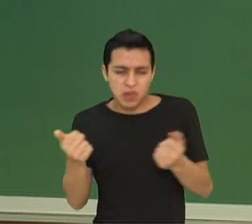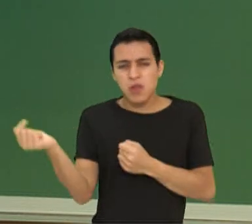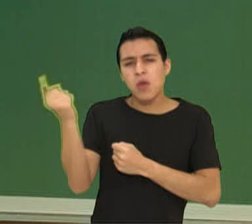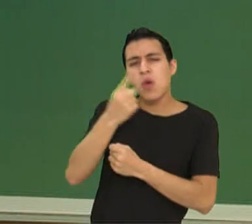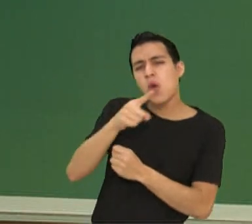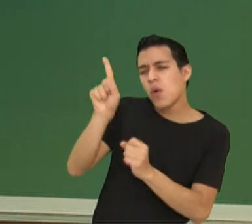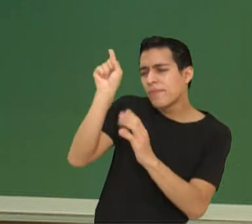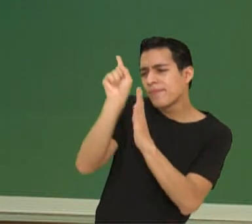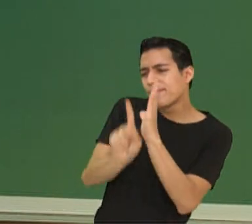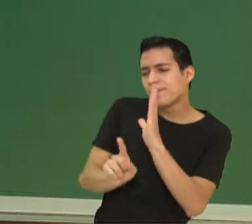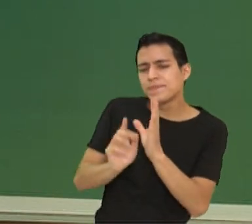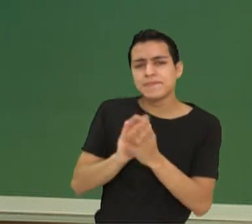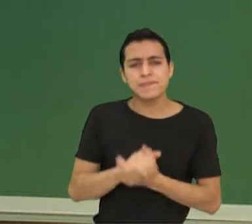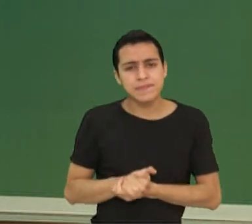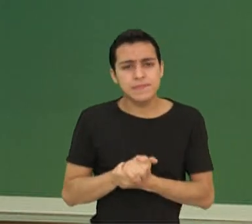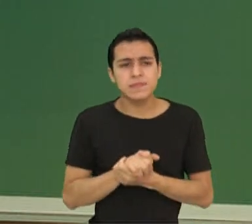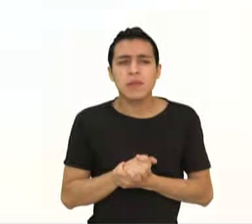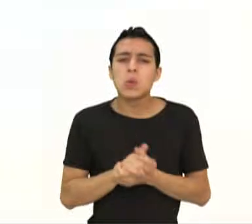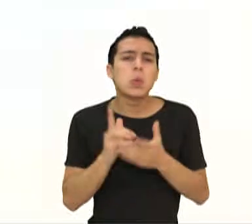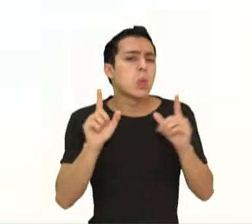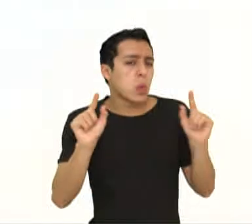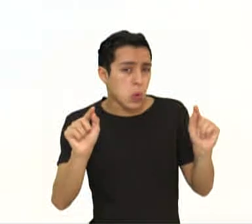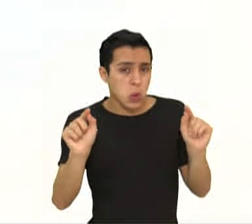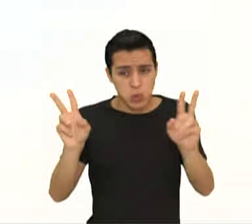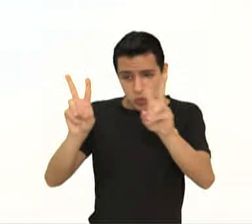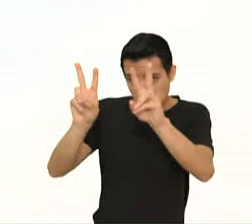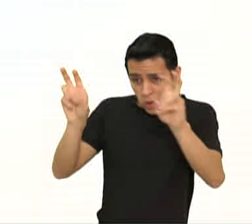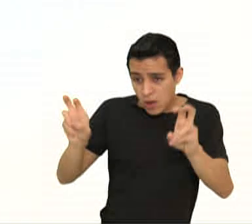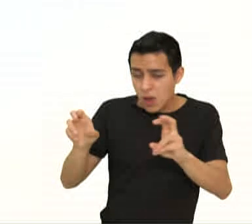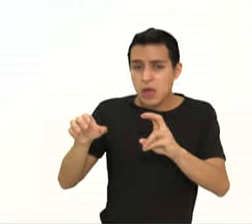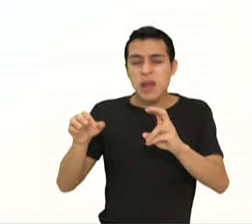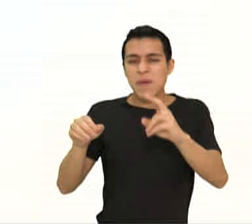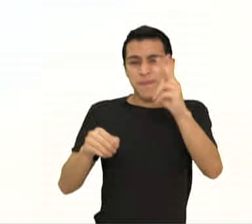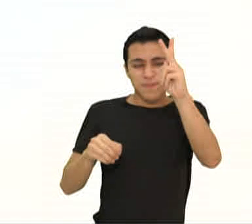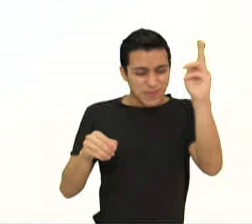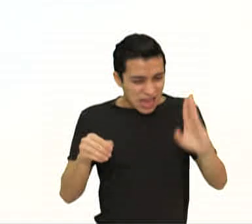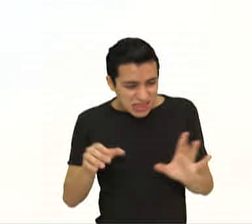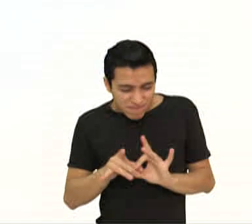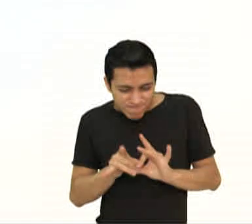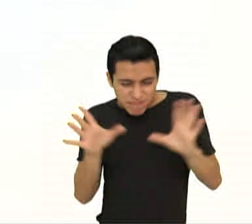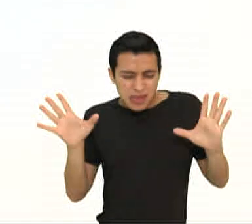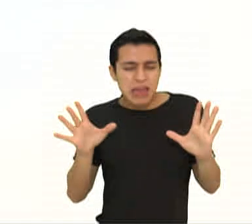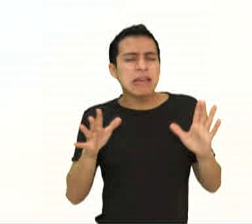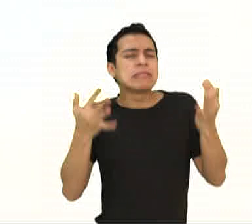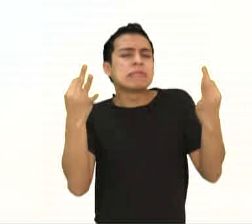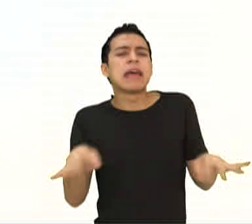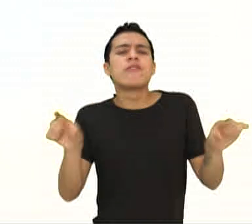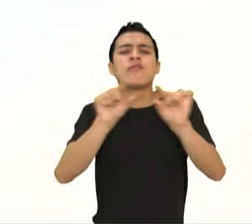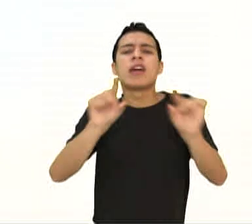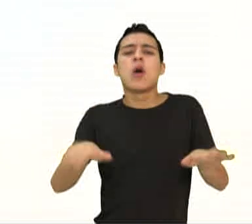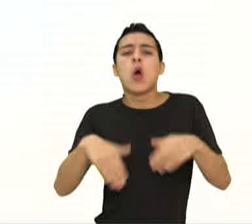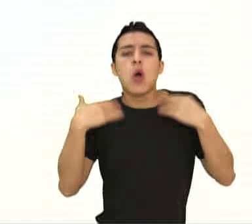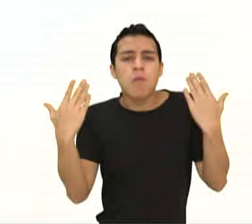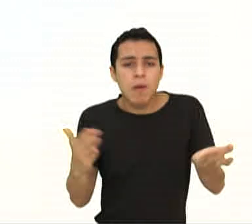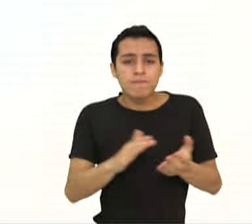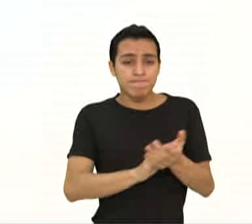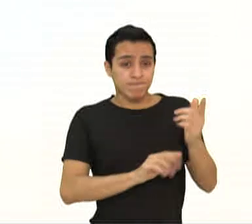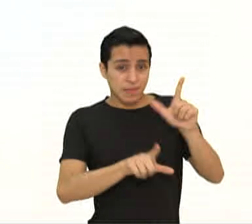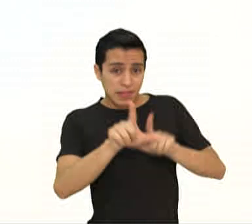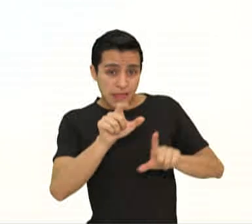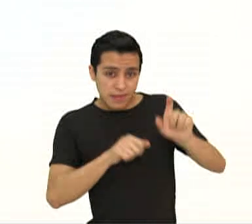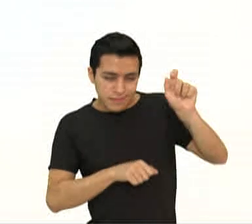última questão. A respeito da independência do Brasil, é correto afirmar que, letra